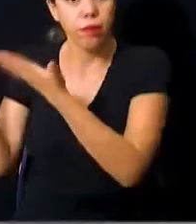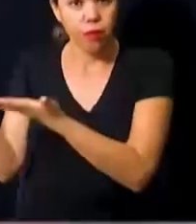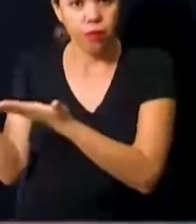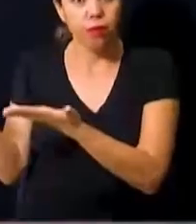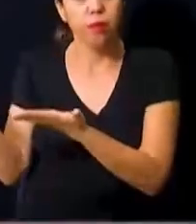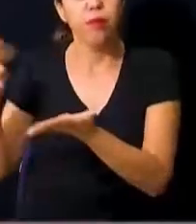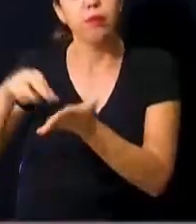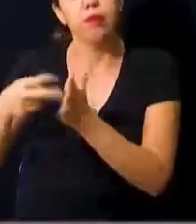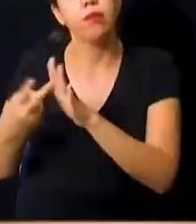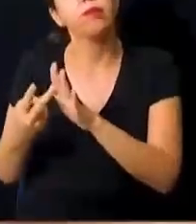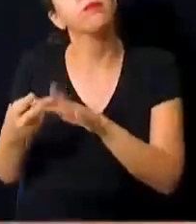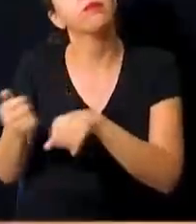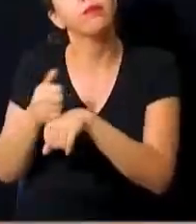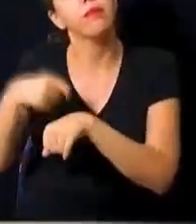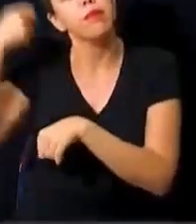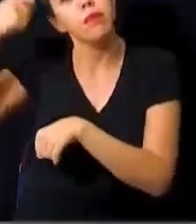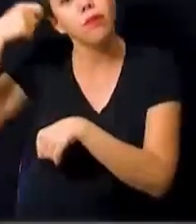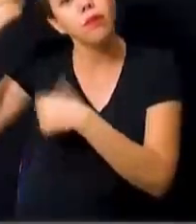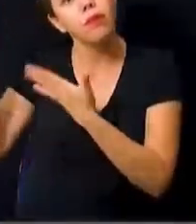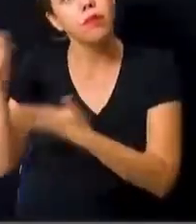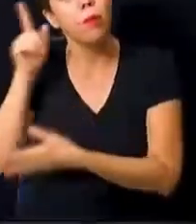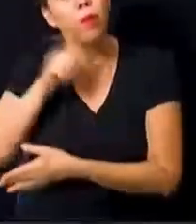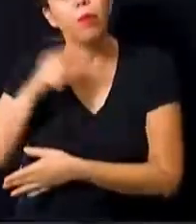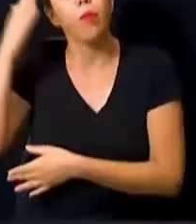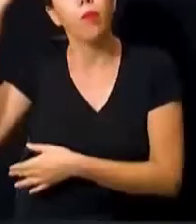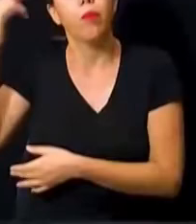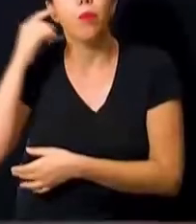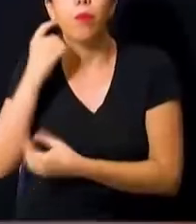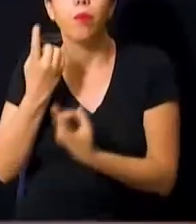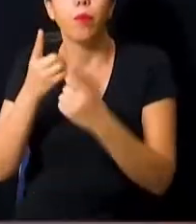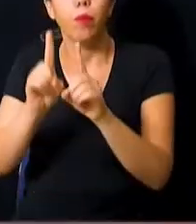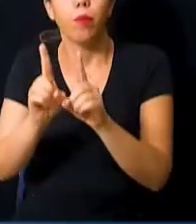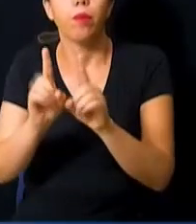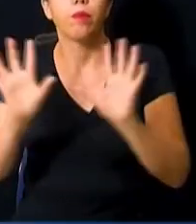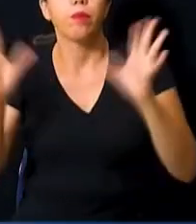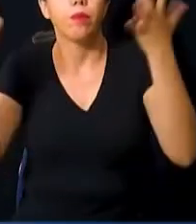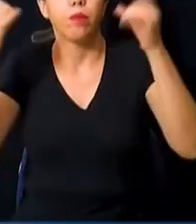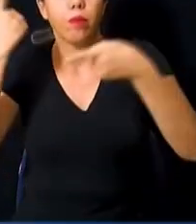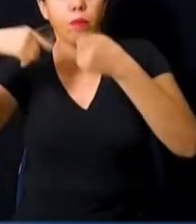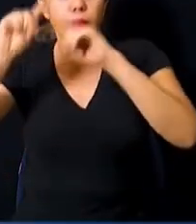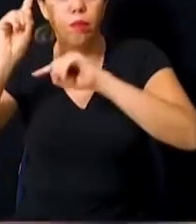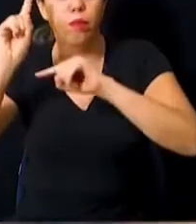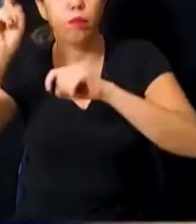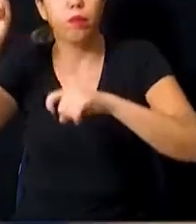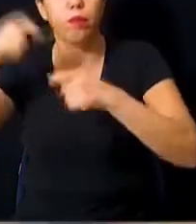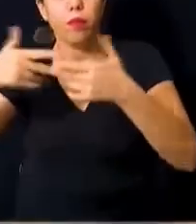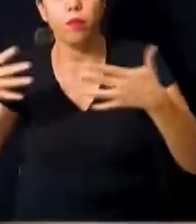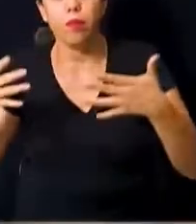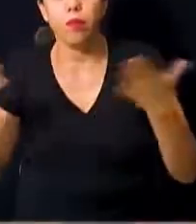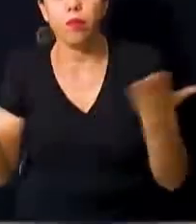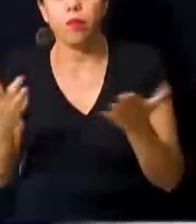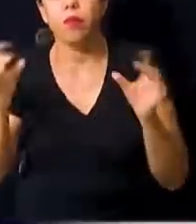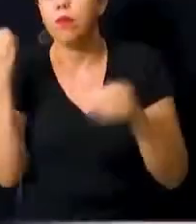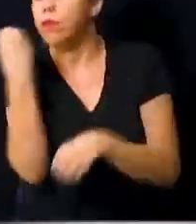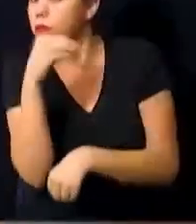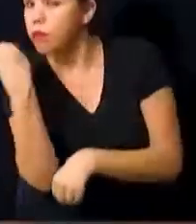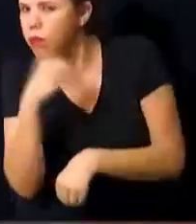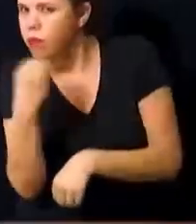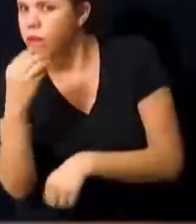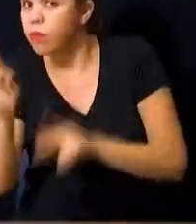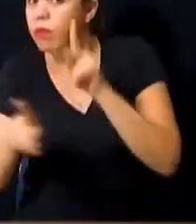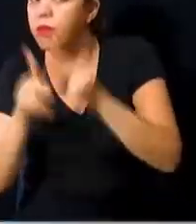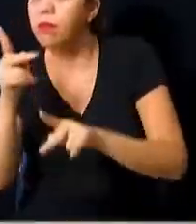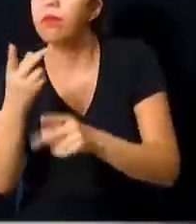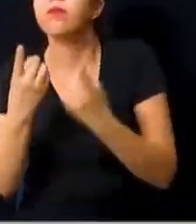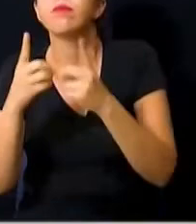Cátia Valdez, interpretada por Jennifer Lopez, é a metade do casal de celebridades mais sexy do momento. Mas a sua